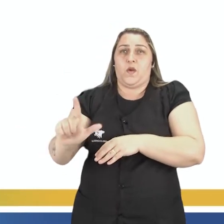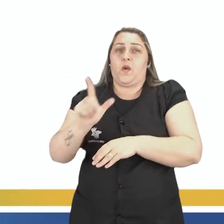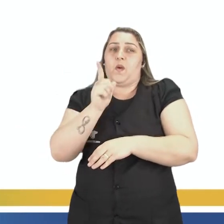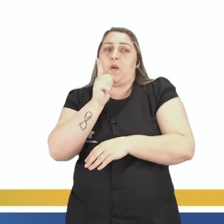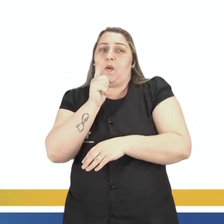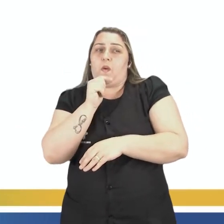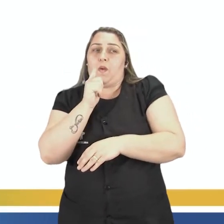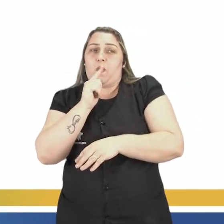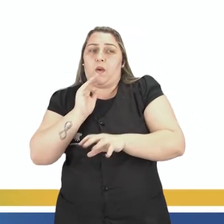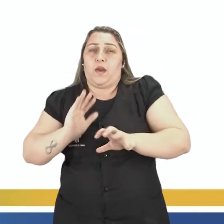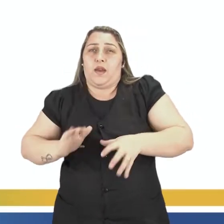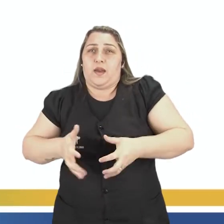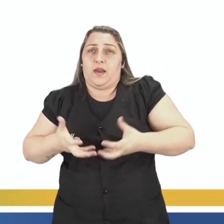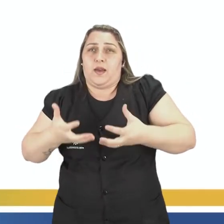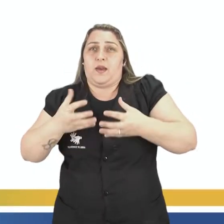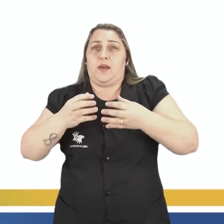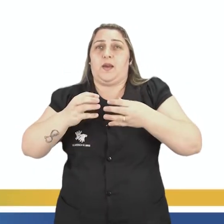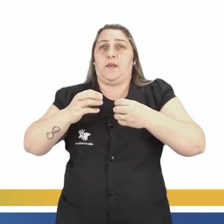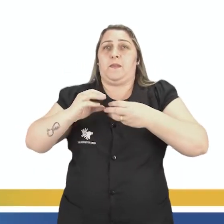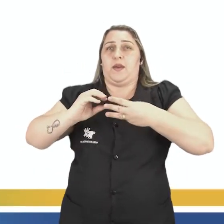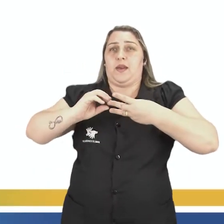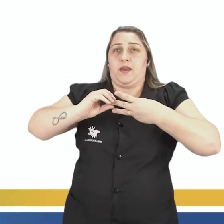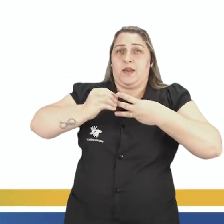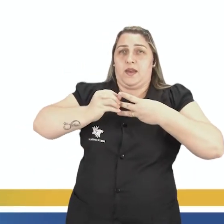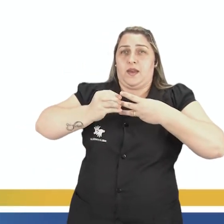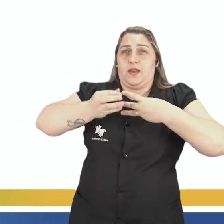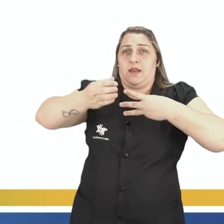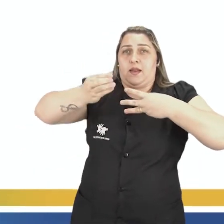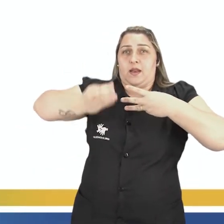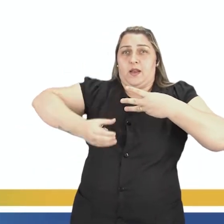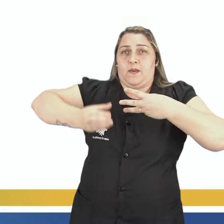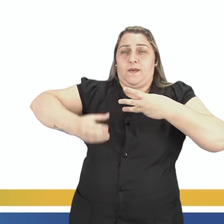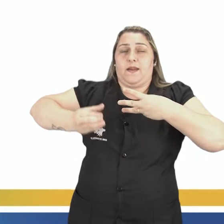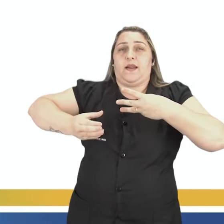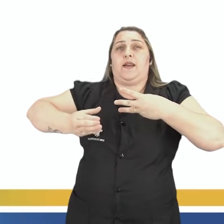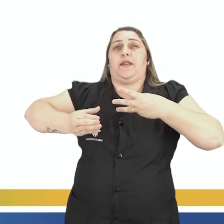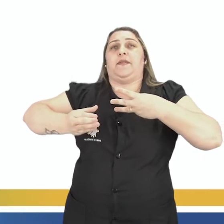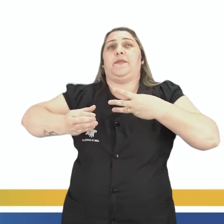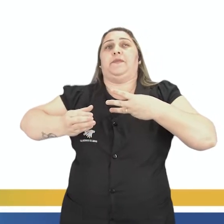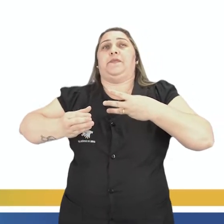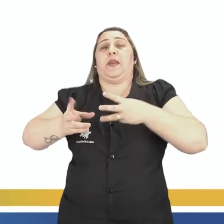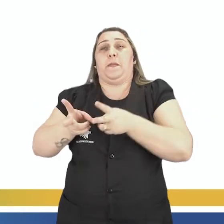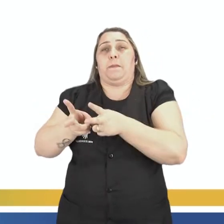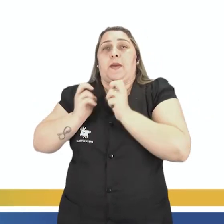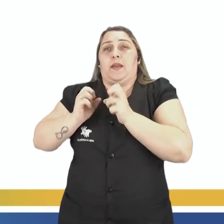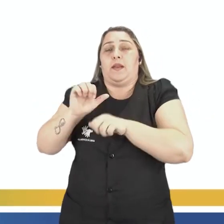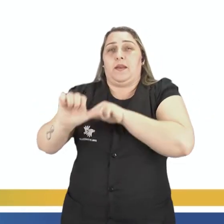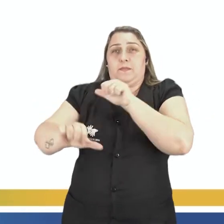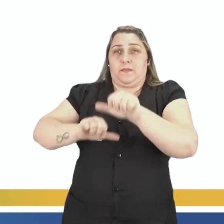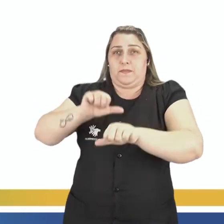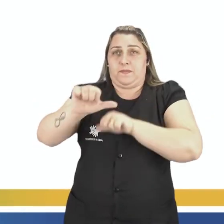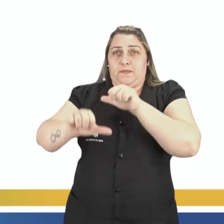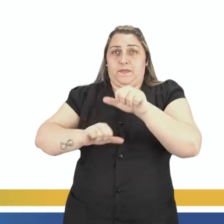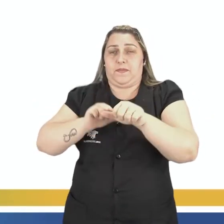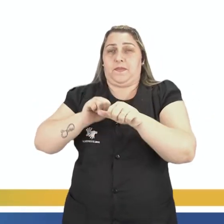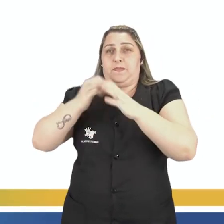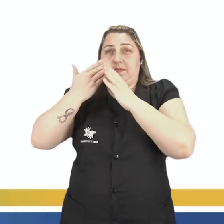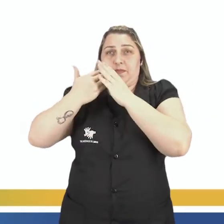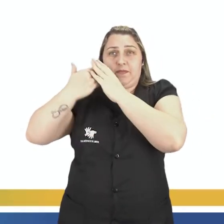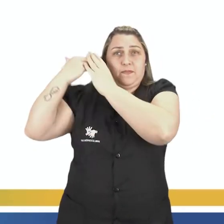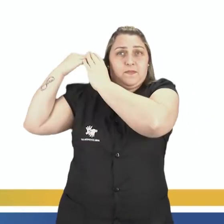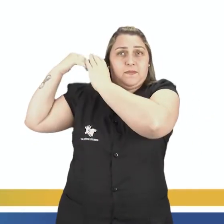que estimula as células locais. As sensações percebidas pelas células são transformadas em